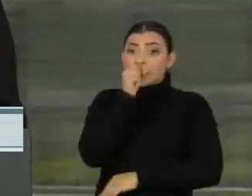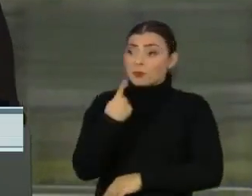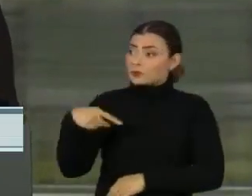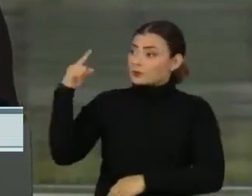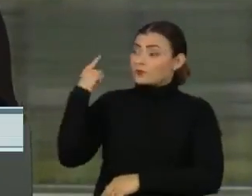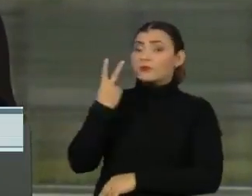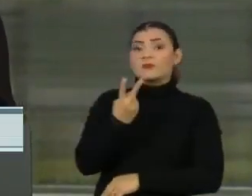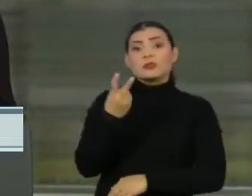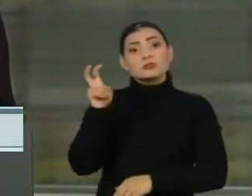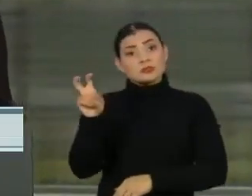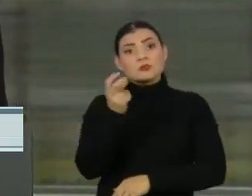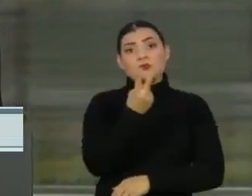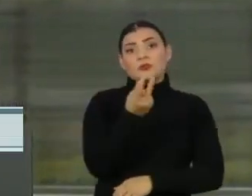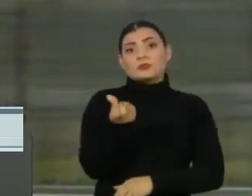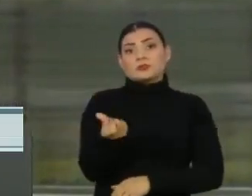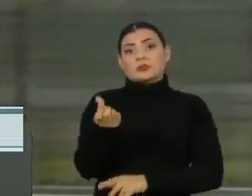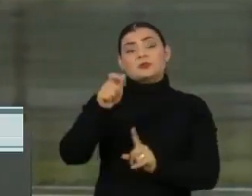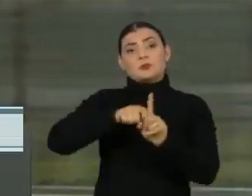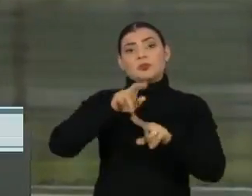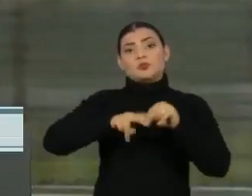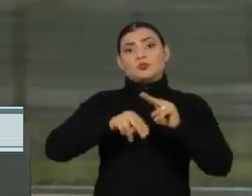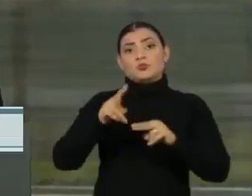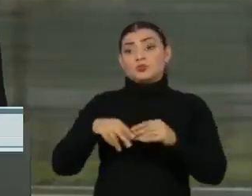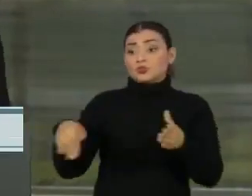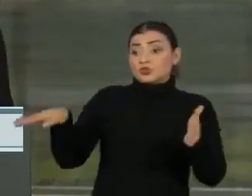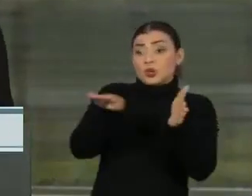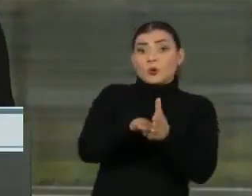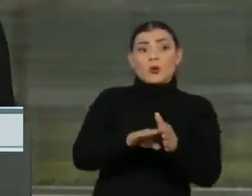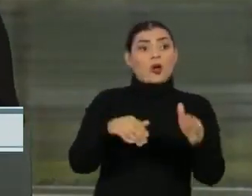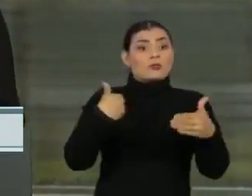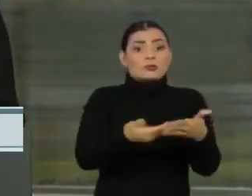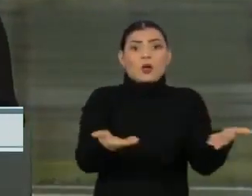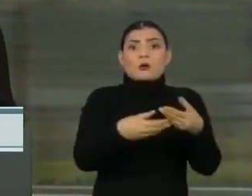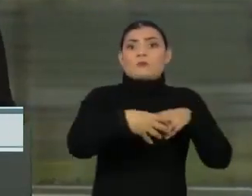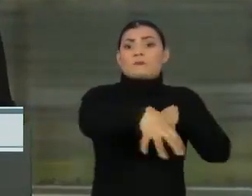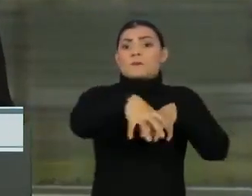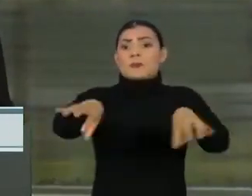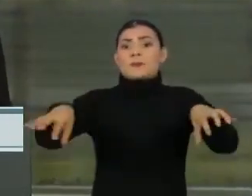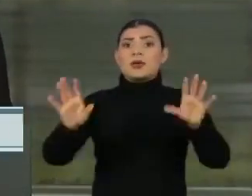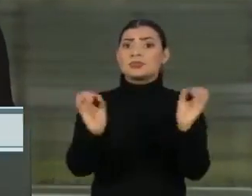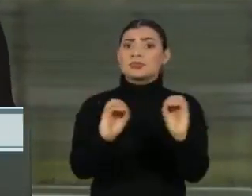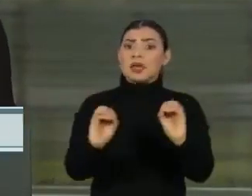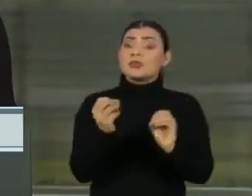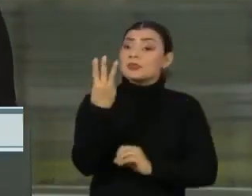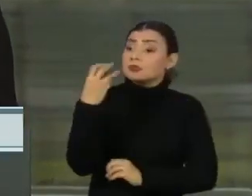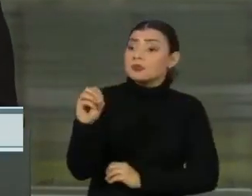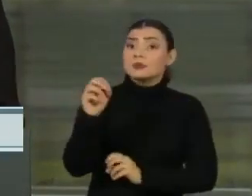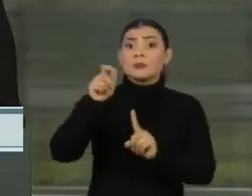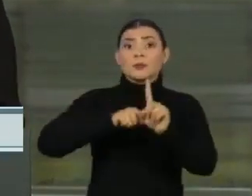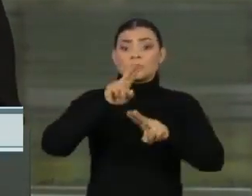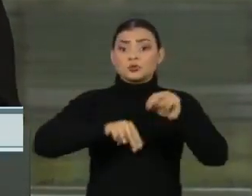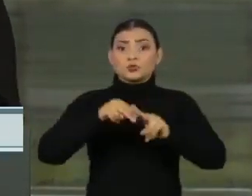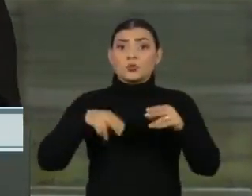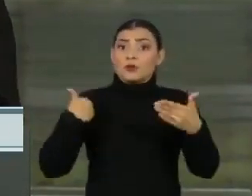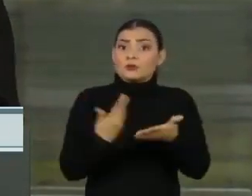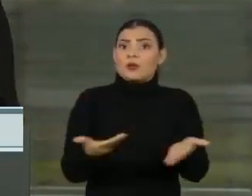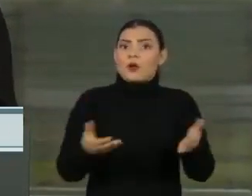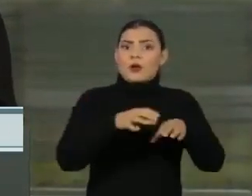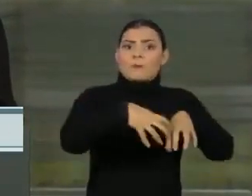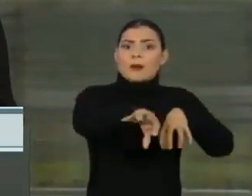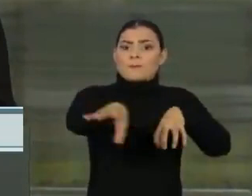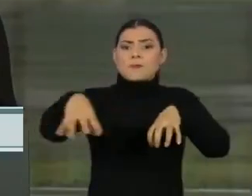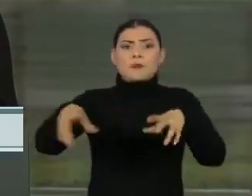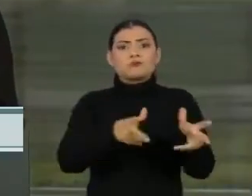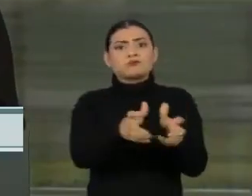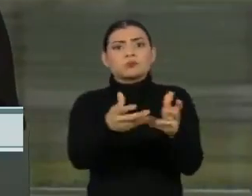dias 25 e 26 de junho. Nós estamos no dia 30 de junho e as vacinas ainda não